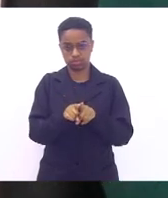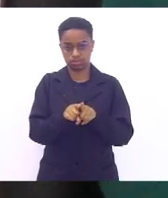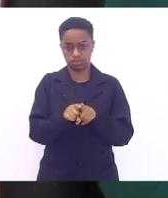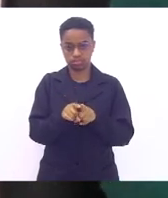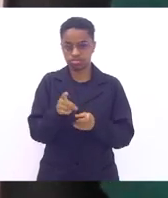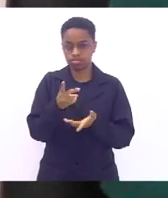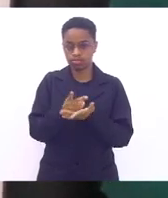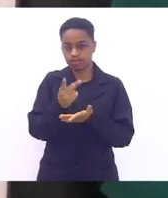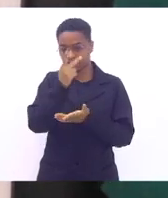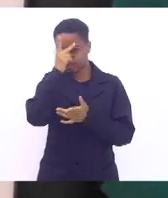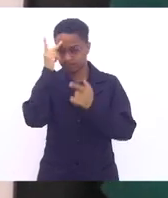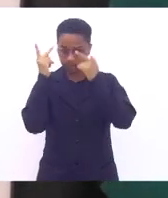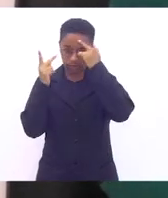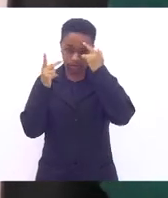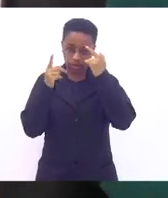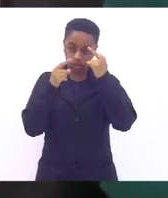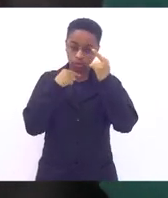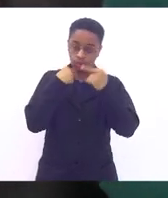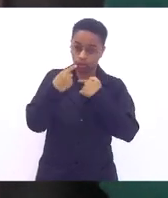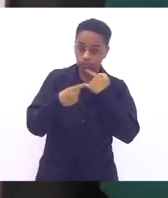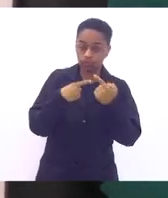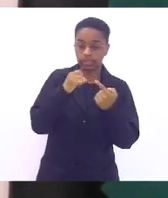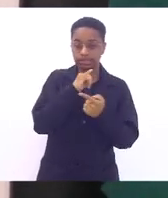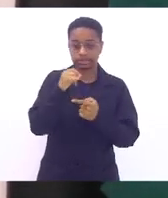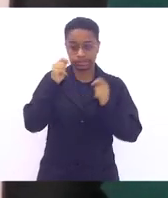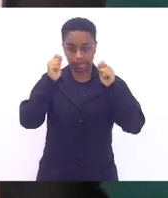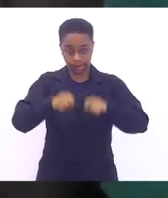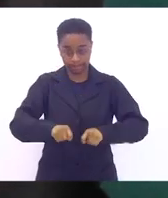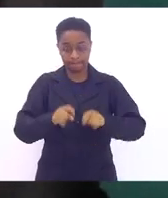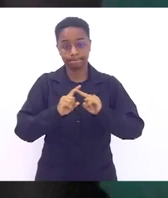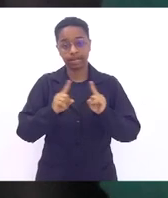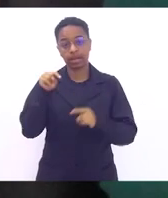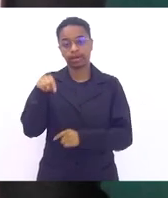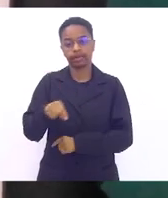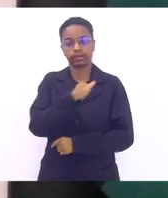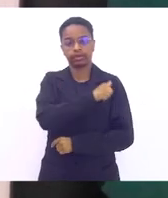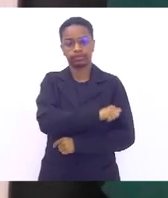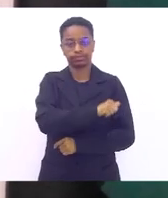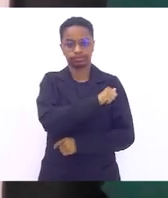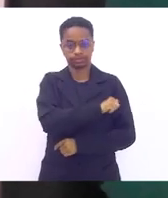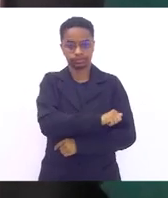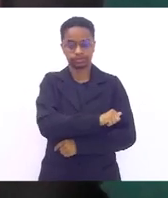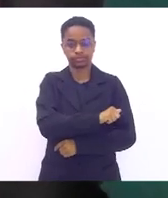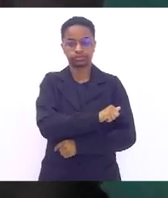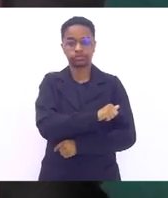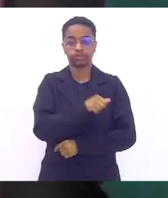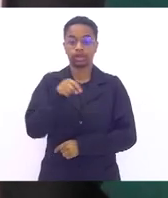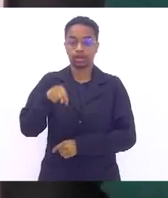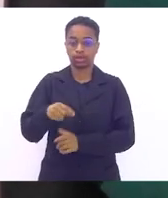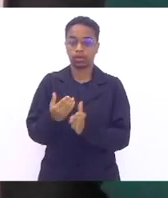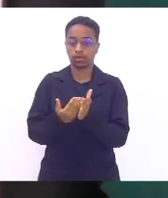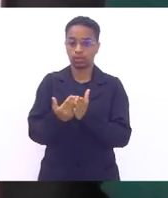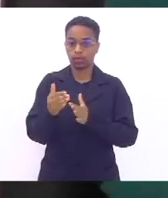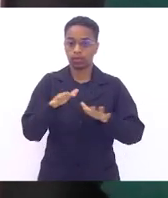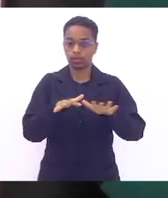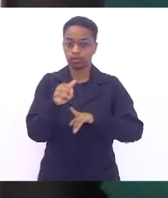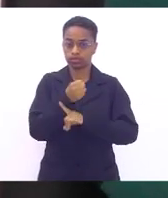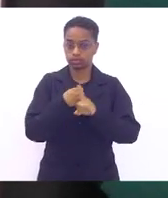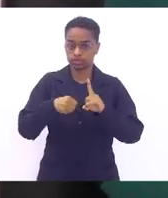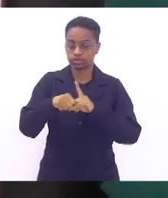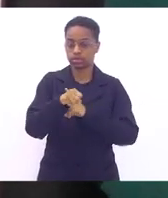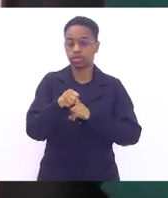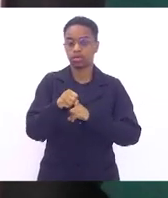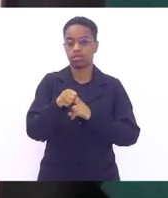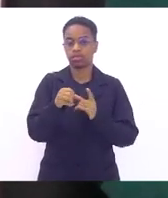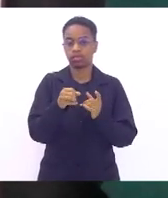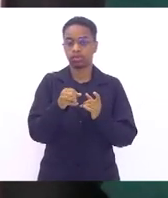das suas capacidades, é do Rio de Janeiro que surgem esses... foi aqui que o movimento social em tuberculose começou no